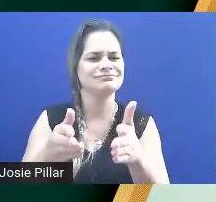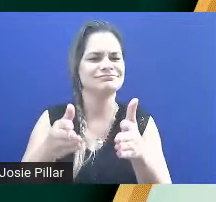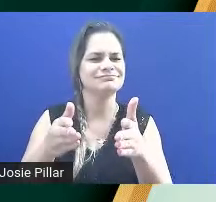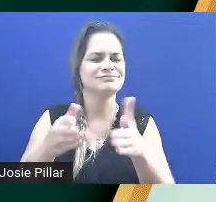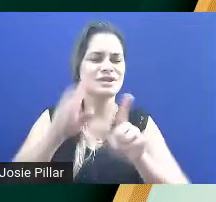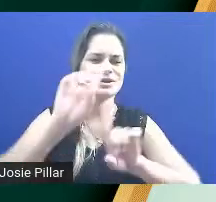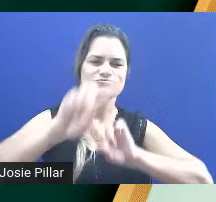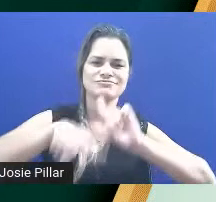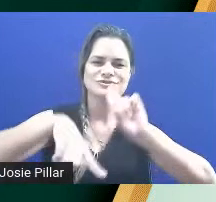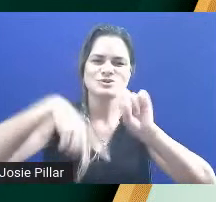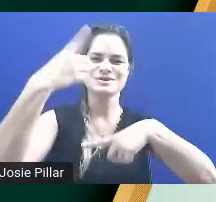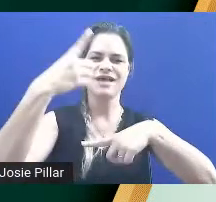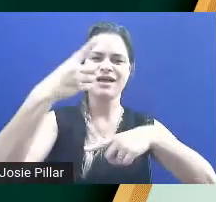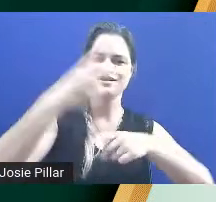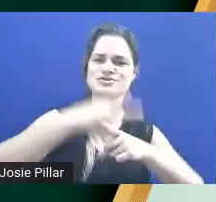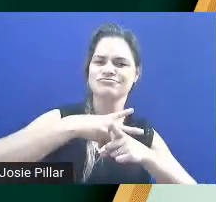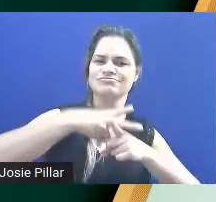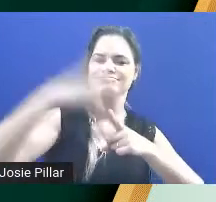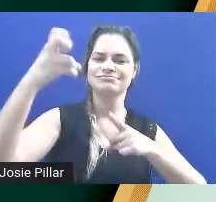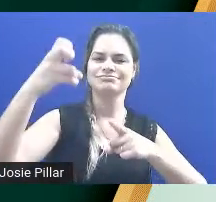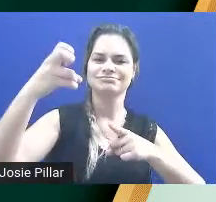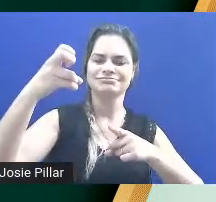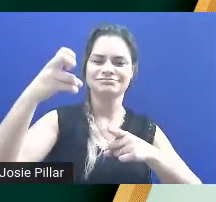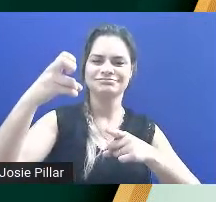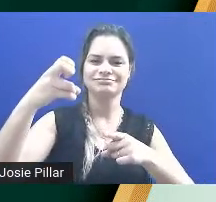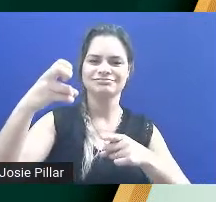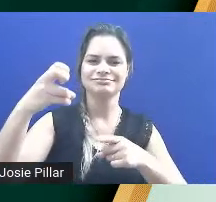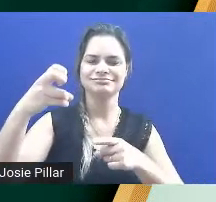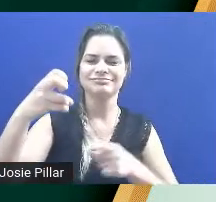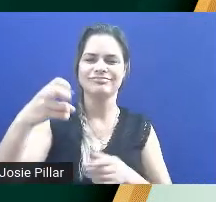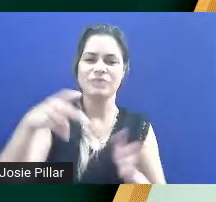profissional e de muitas realizações pessoais que